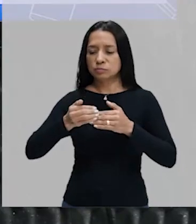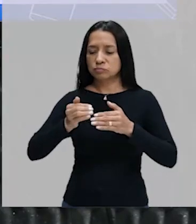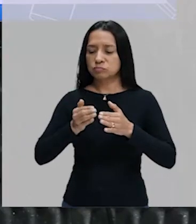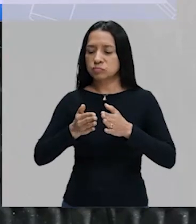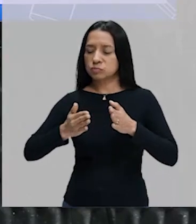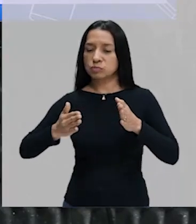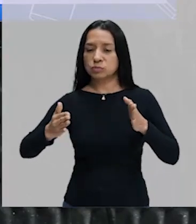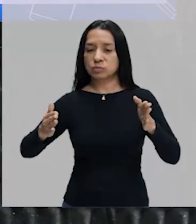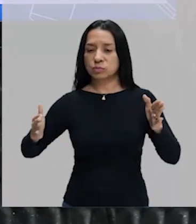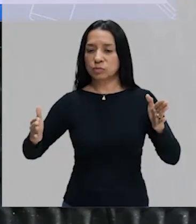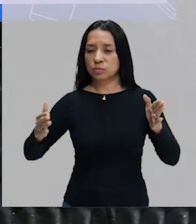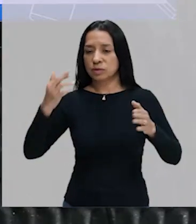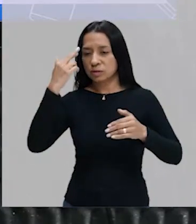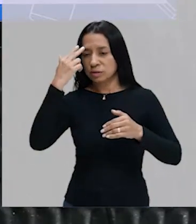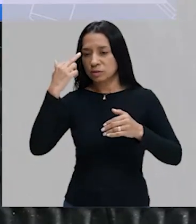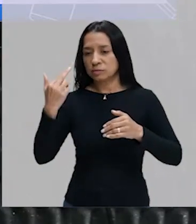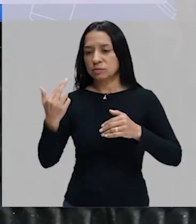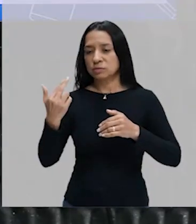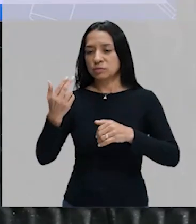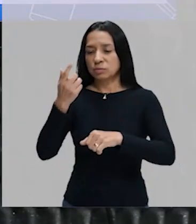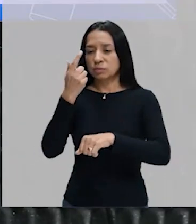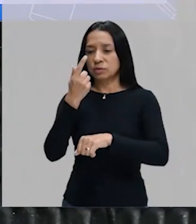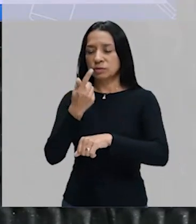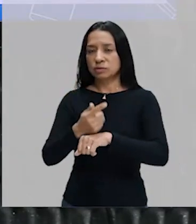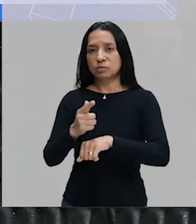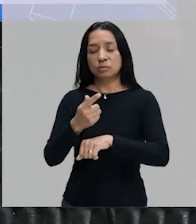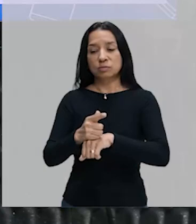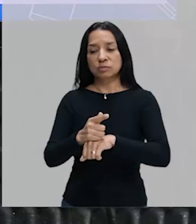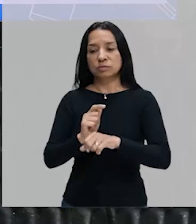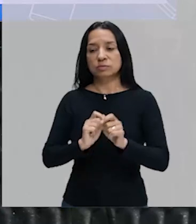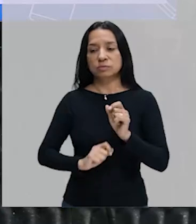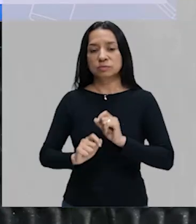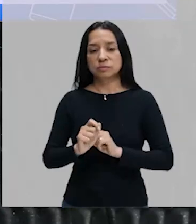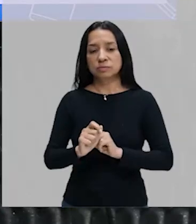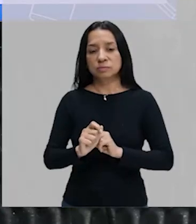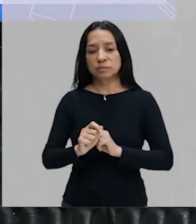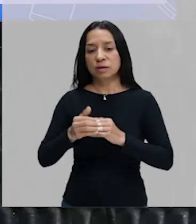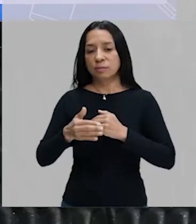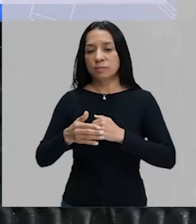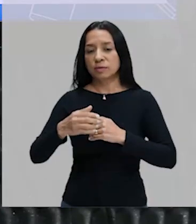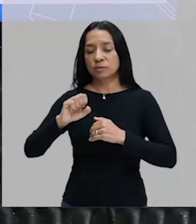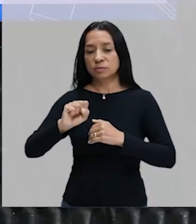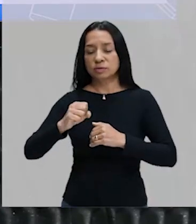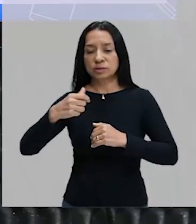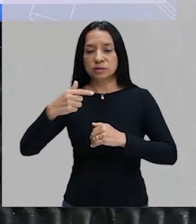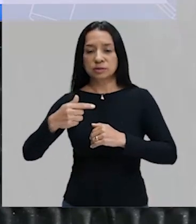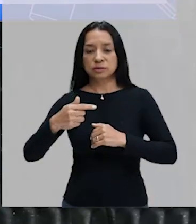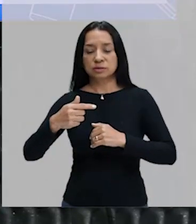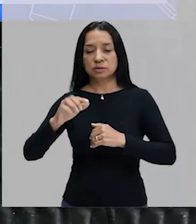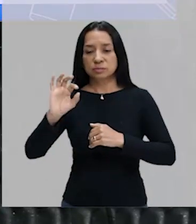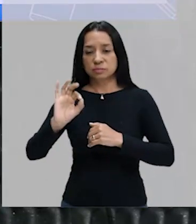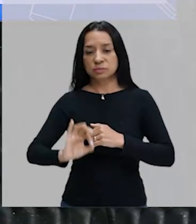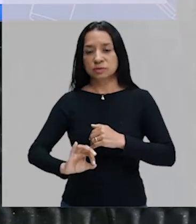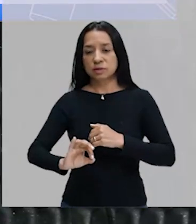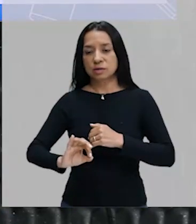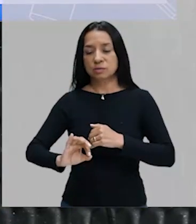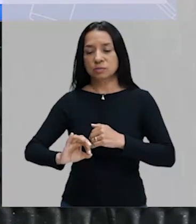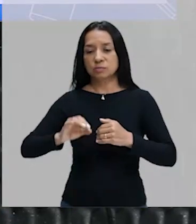87% da existência da Terra, estendendo-se desde a formação do nosso planeta